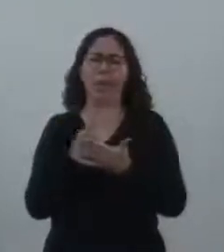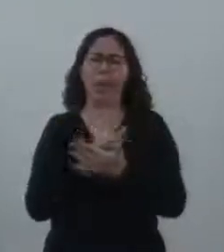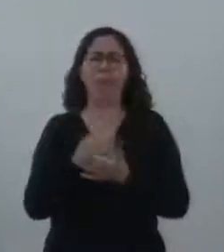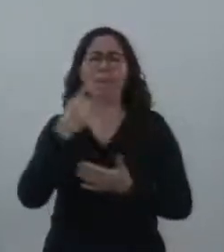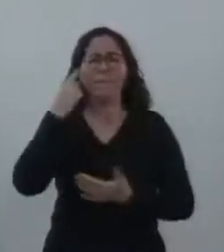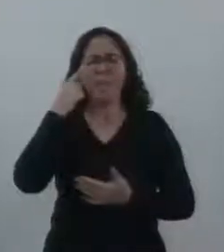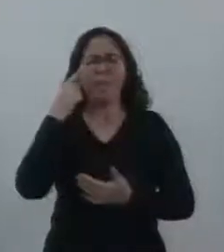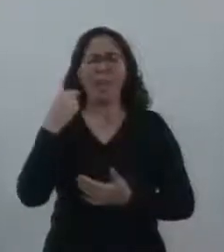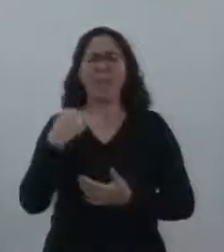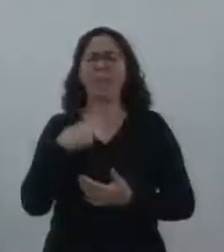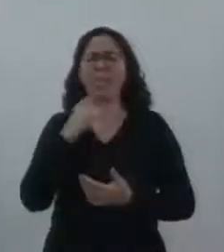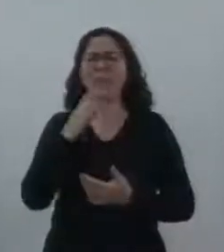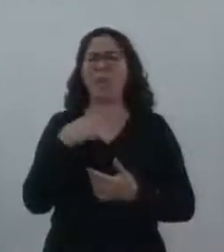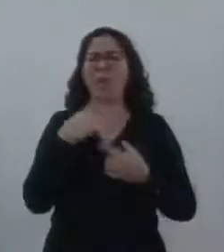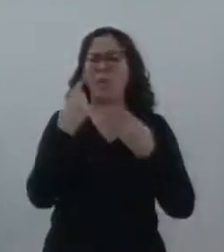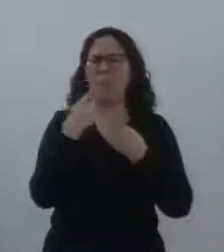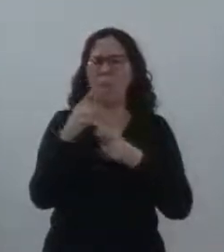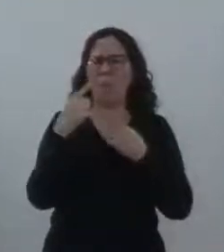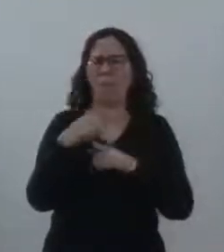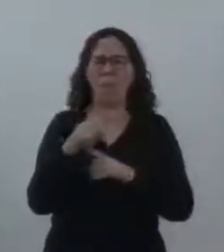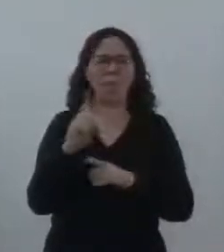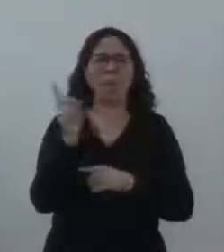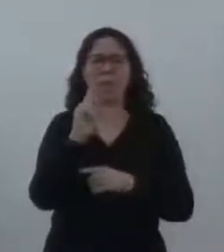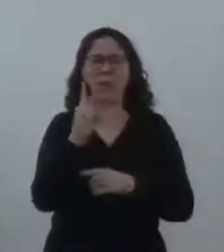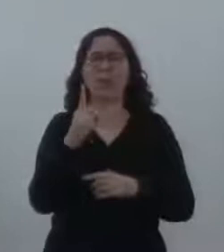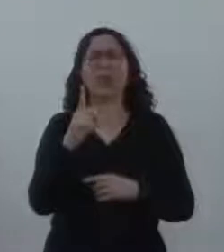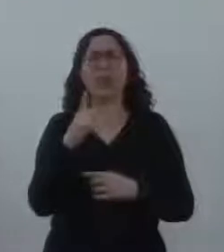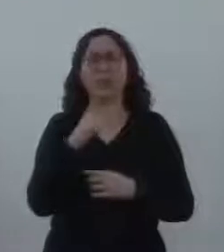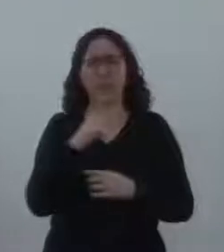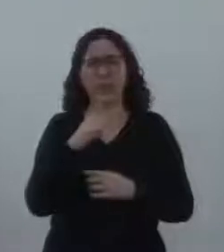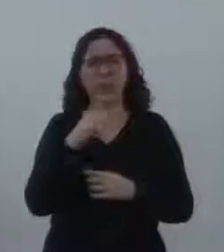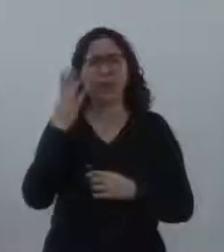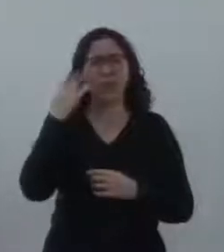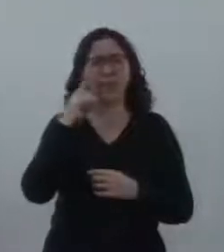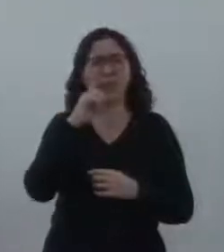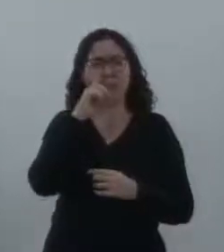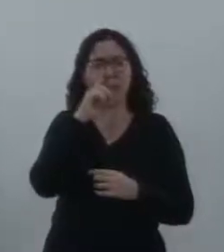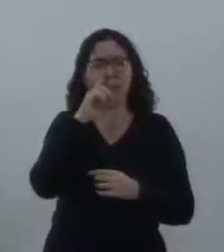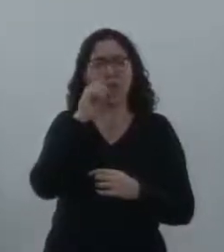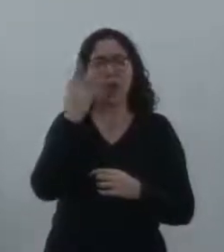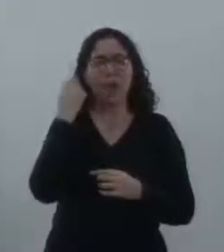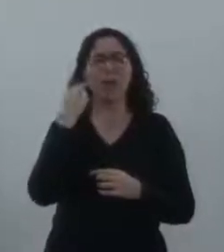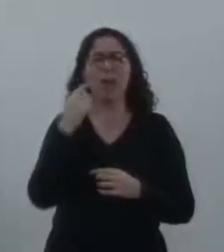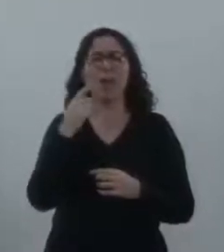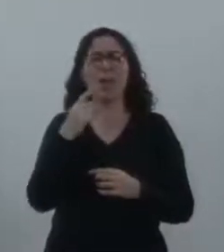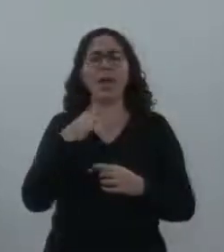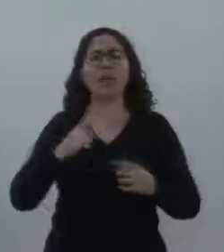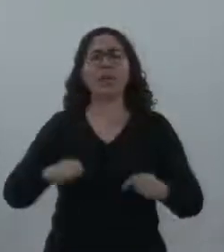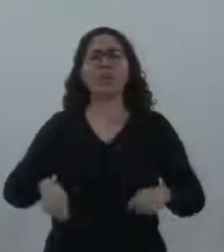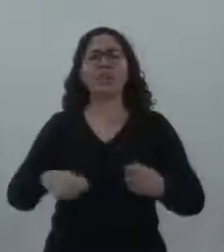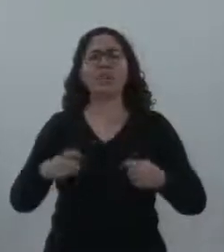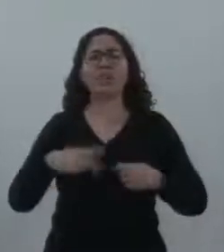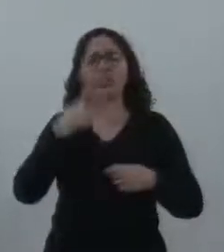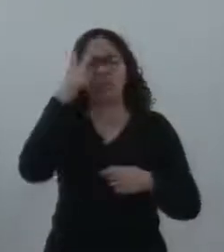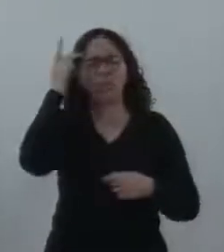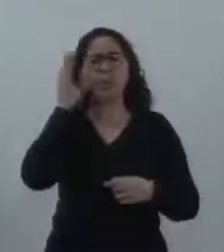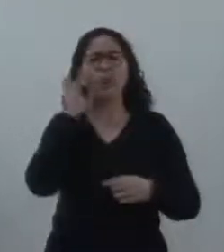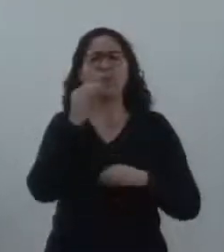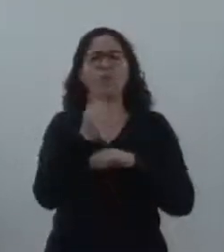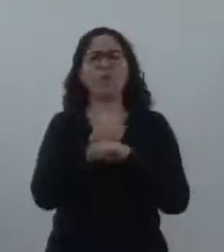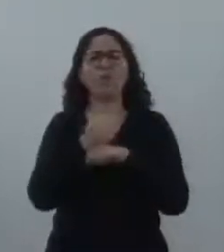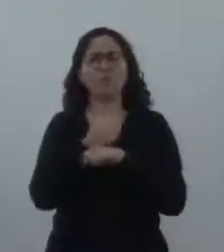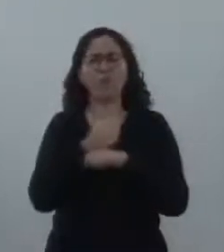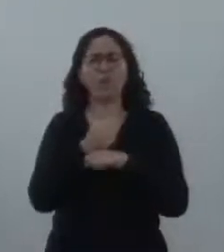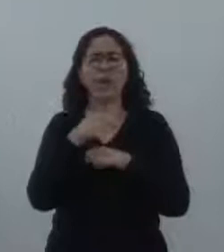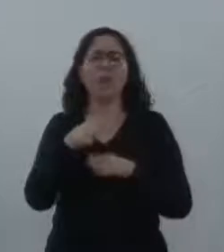sou só crítico, tem um ponto que Vinhedo sempre beirava ali o perigo, que era a questão da despesa de pessoal. Então, o Vinhedo